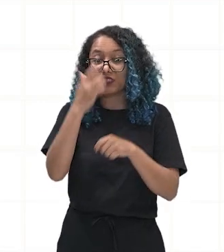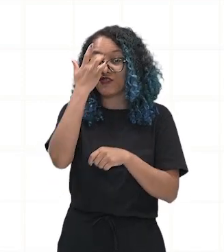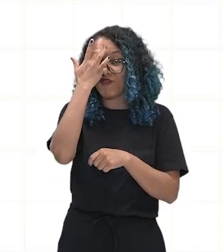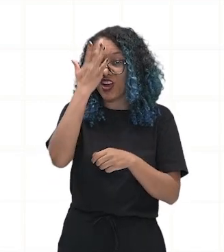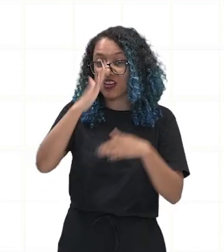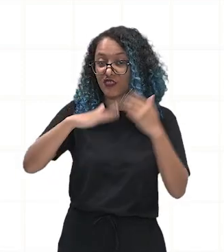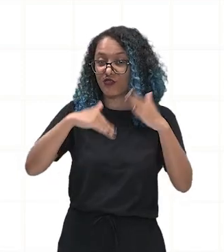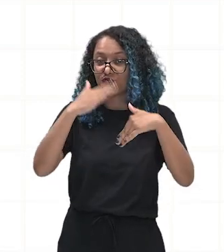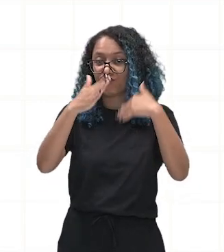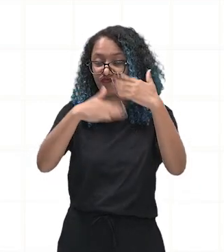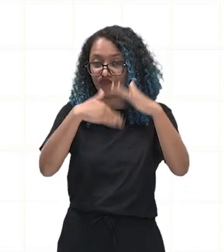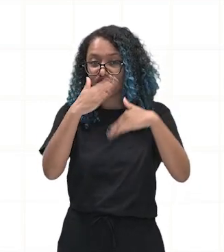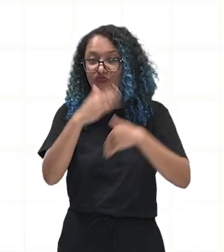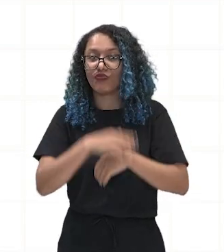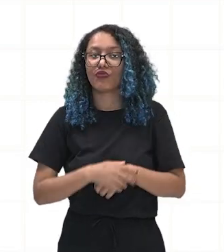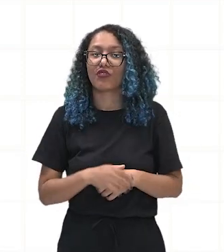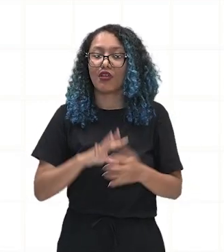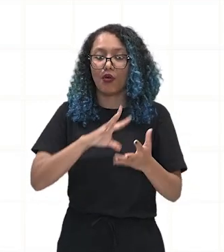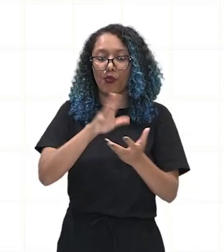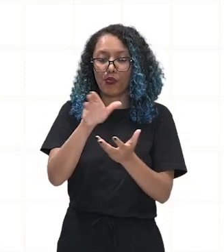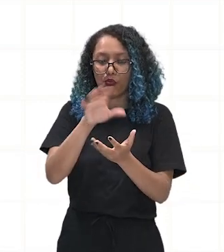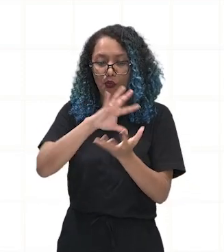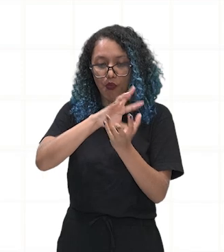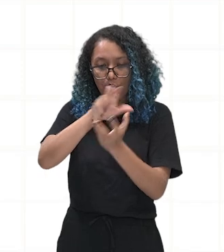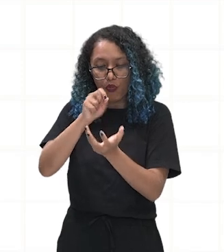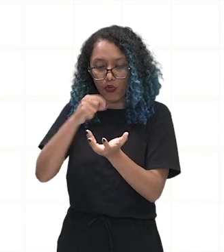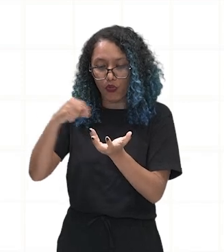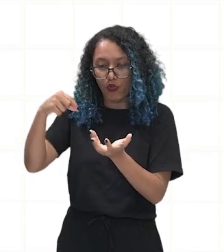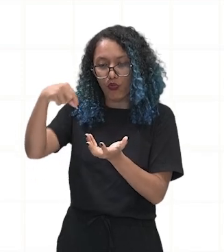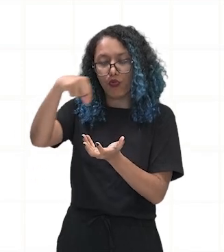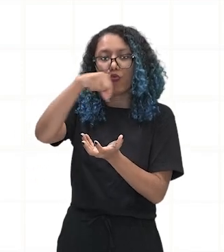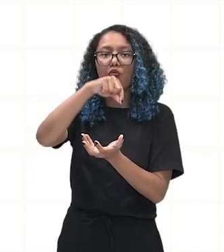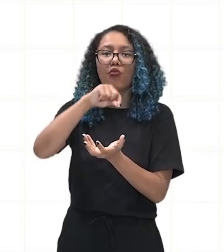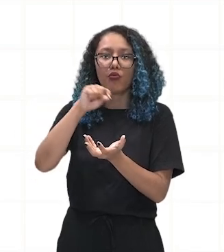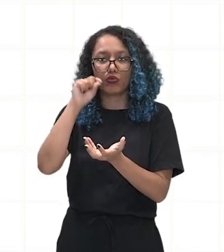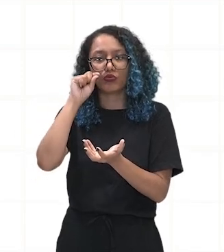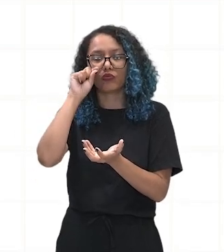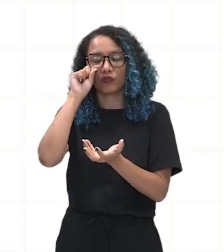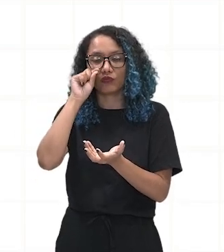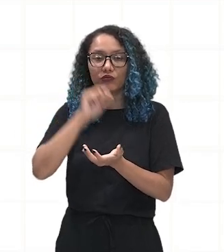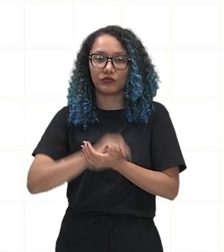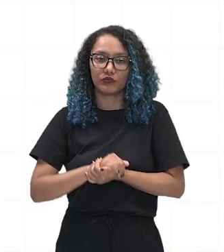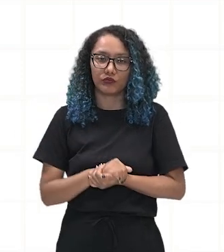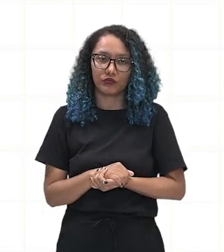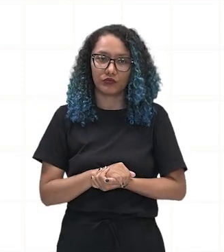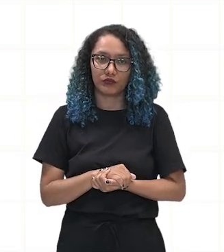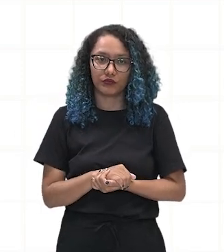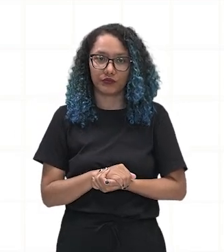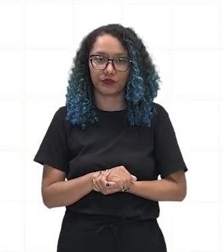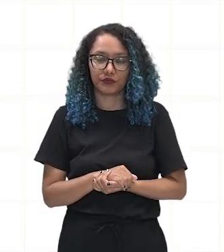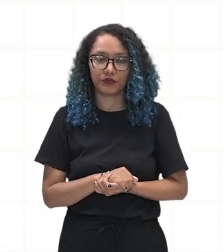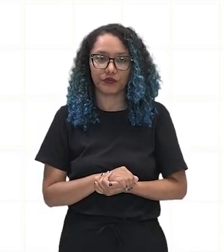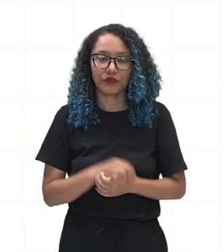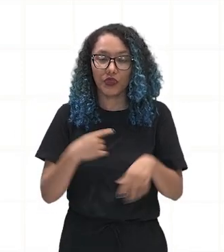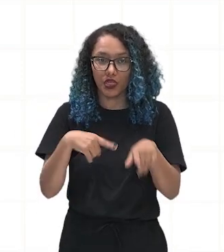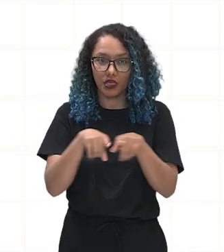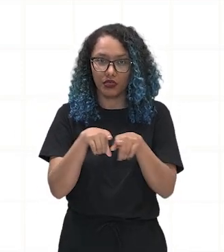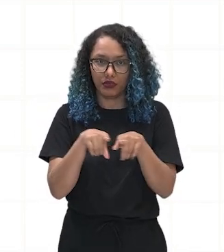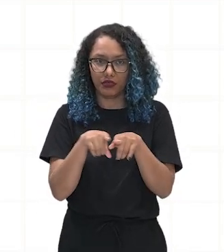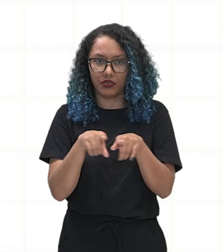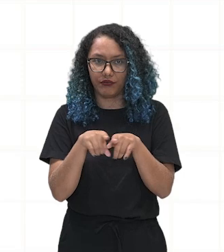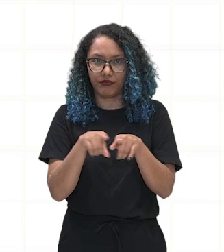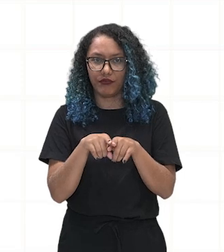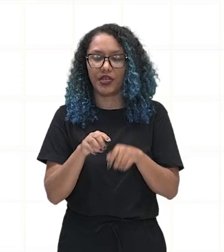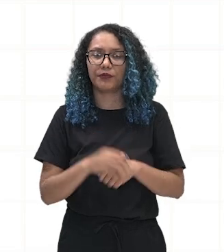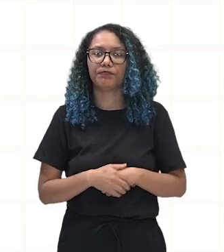e o Ocidente, estimulando o intercâmbio cultural e comercial. Além disso, a gente vai ter